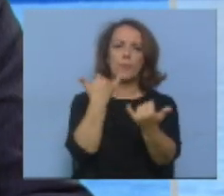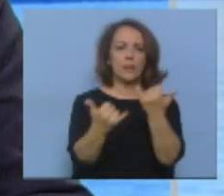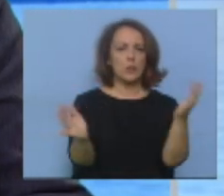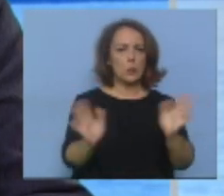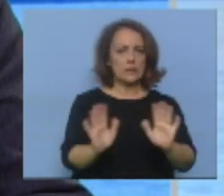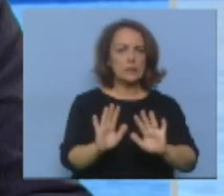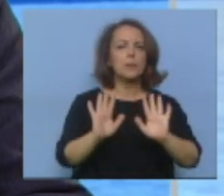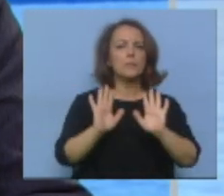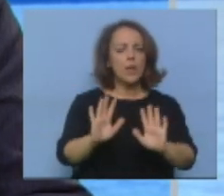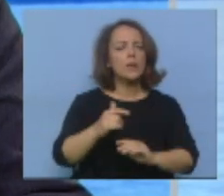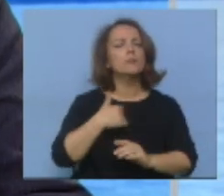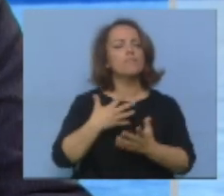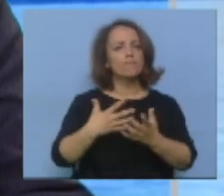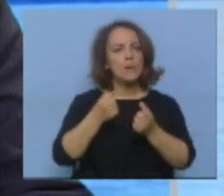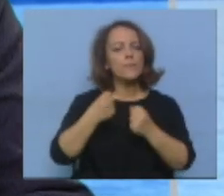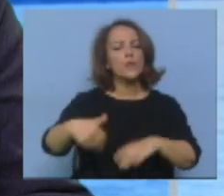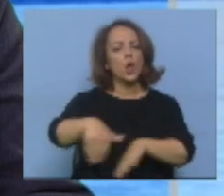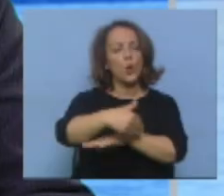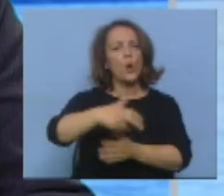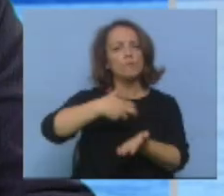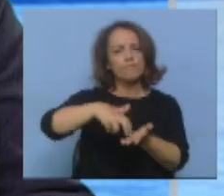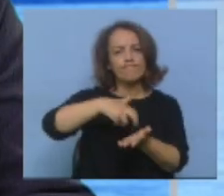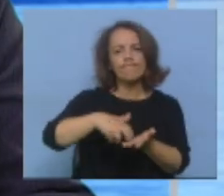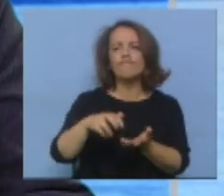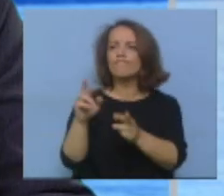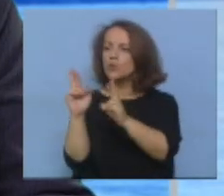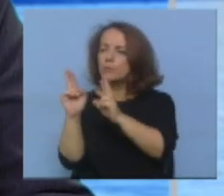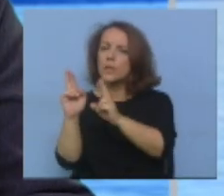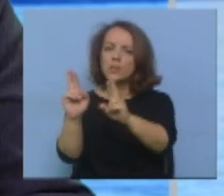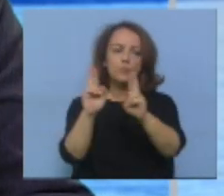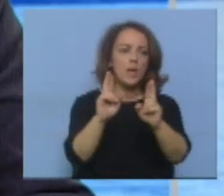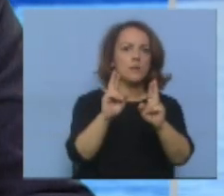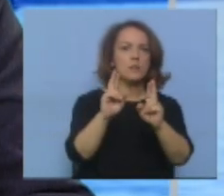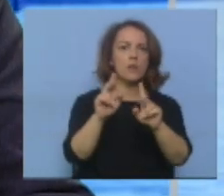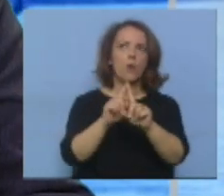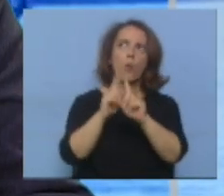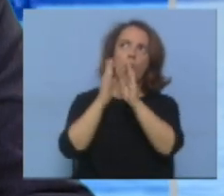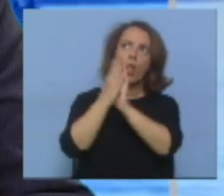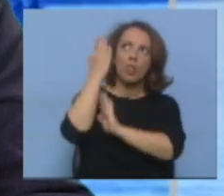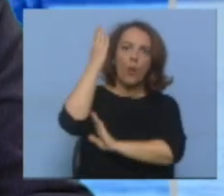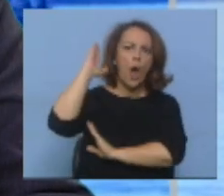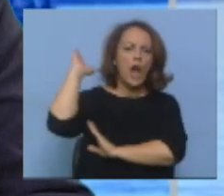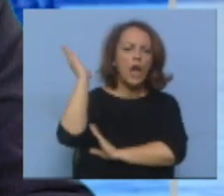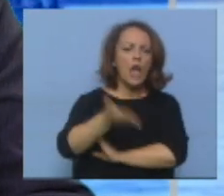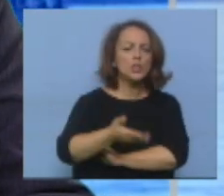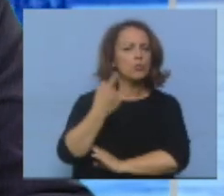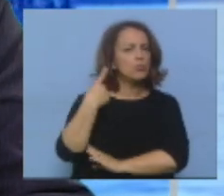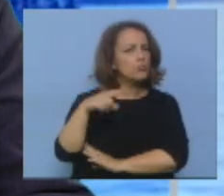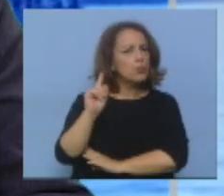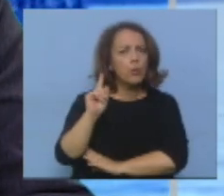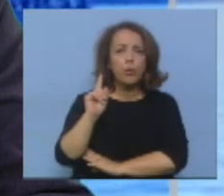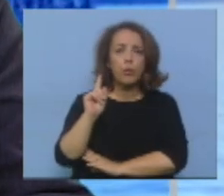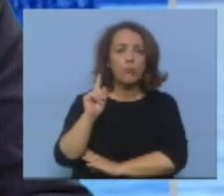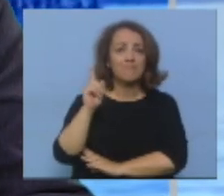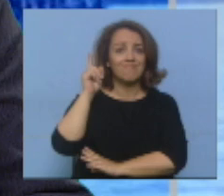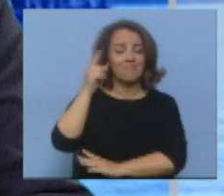uma palavra de esperança, a dizer... Isso enquanto for possível, não é? Exato. Não é castigo de Deus, isto não é... É uma